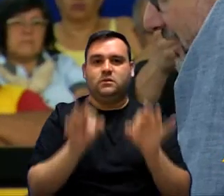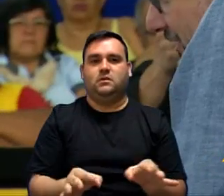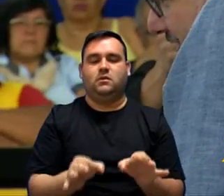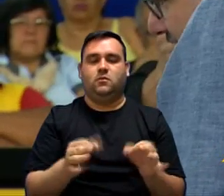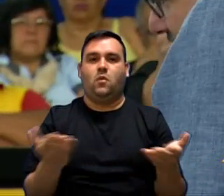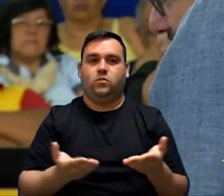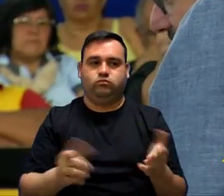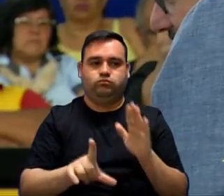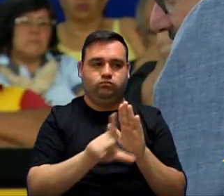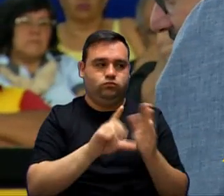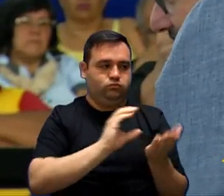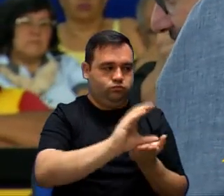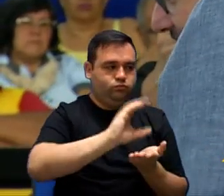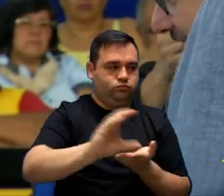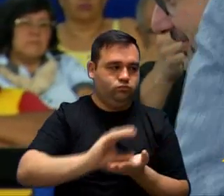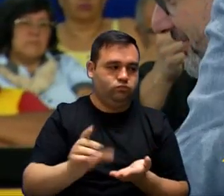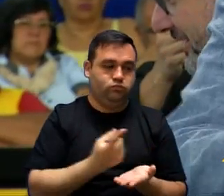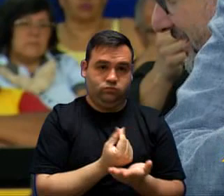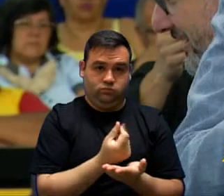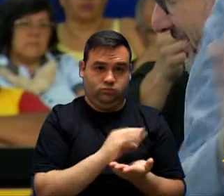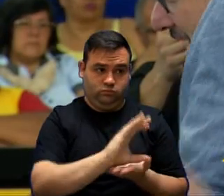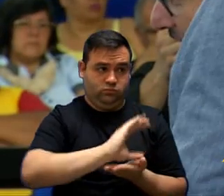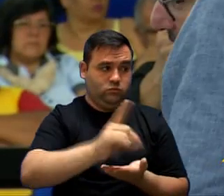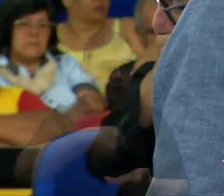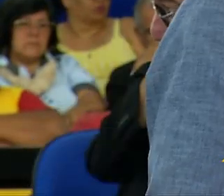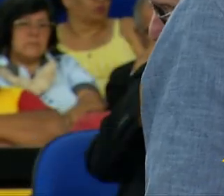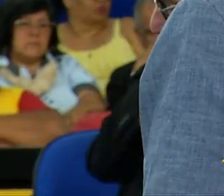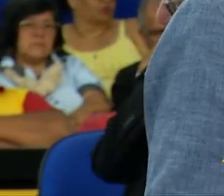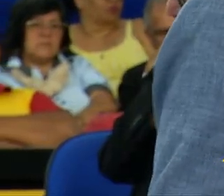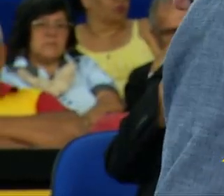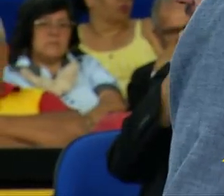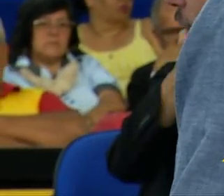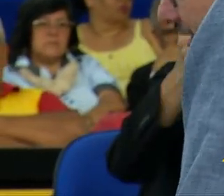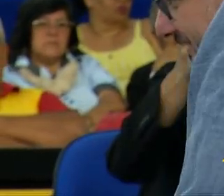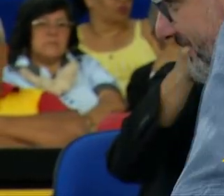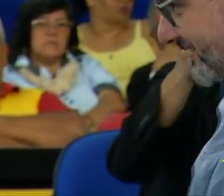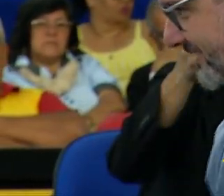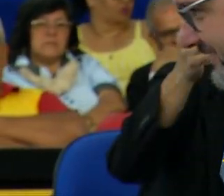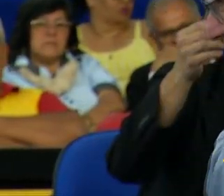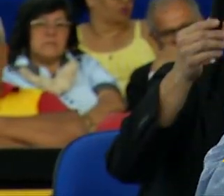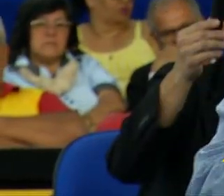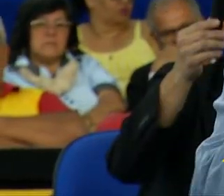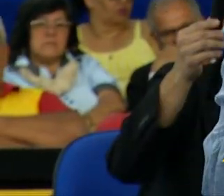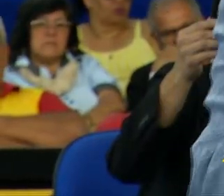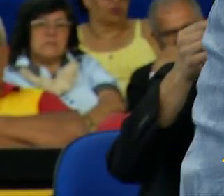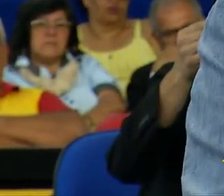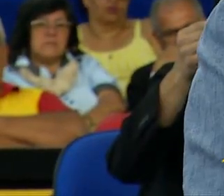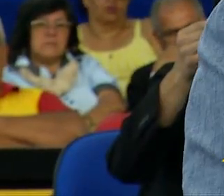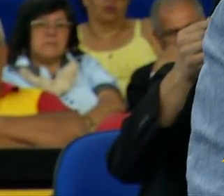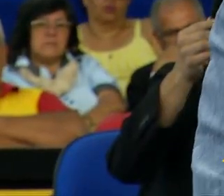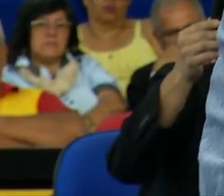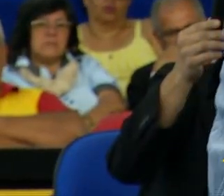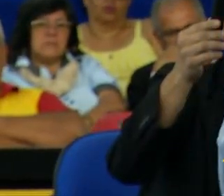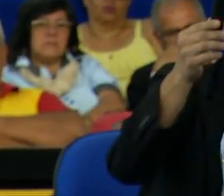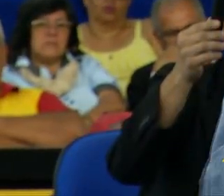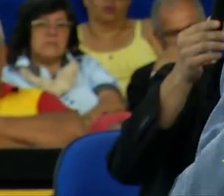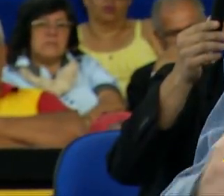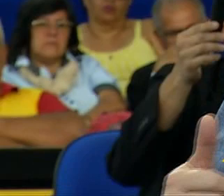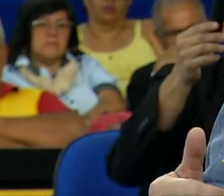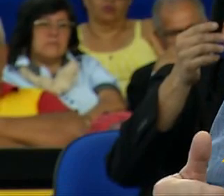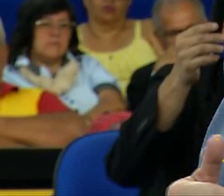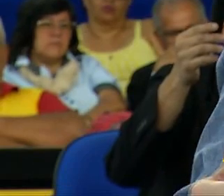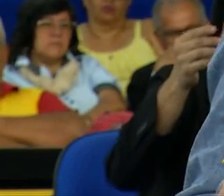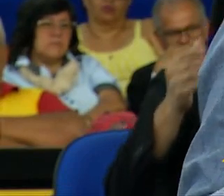a questão das emendas, porque nós seguimos a orientação que veio até nós. Então, se teve errado, a gente seguiu essa orientação. Mas